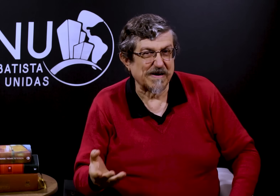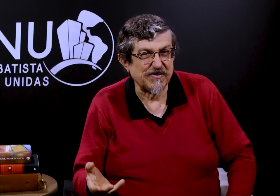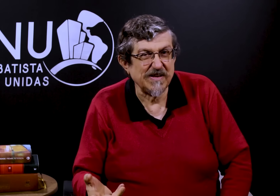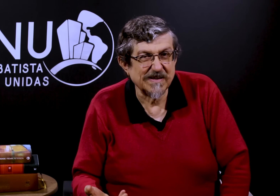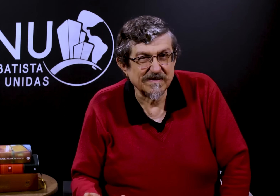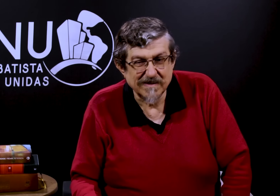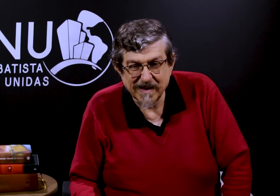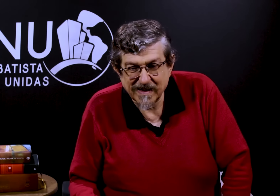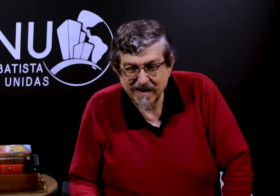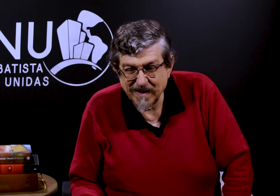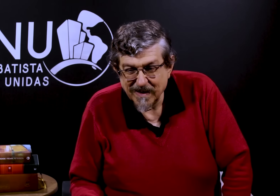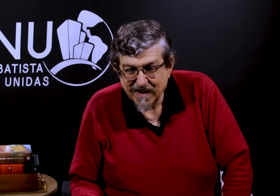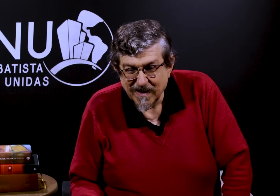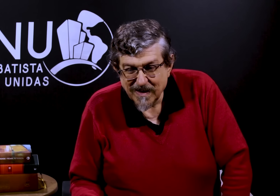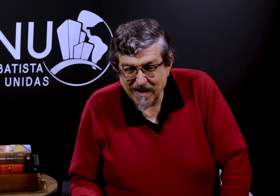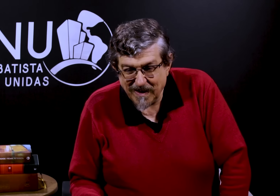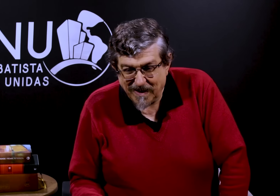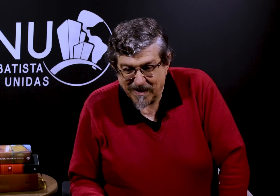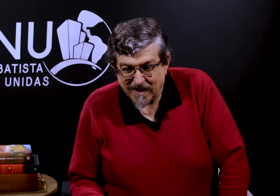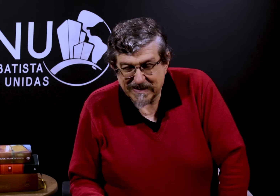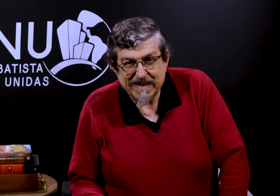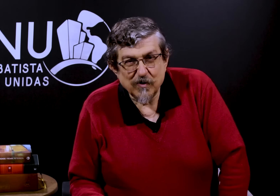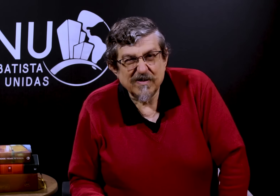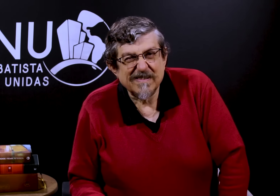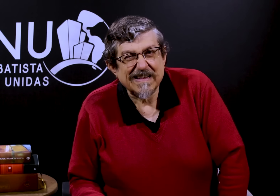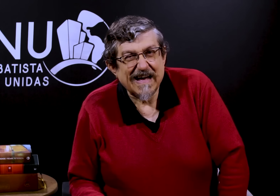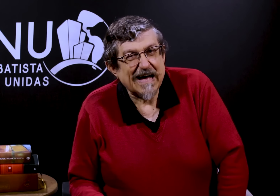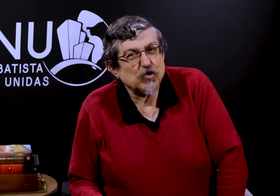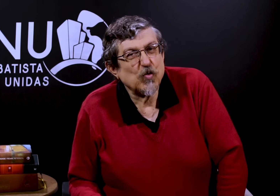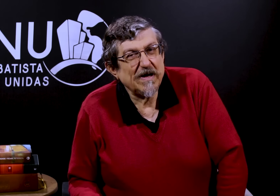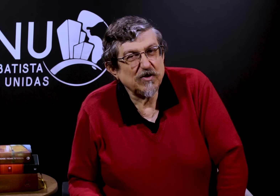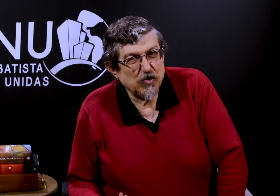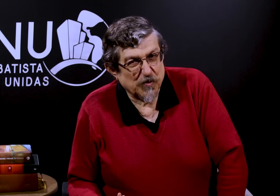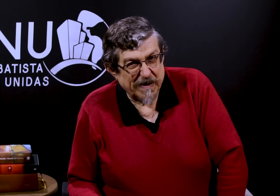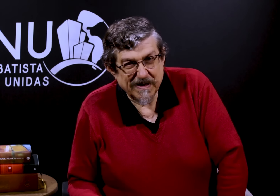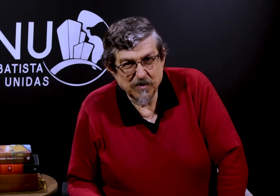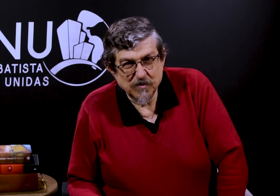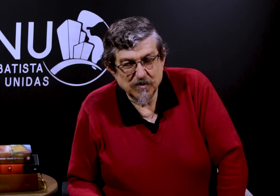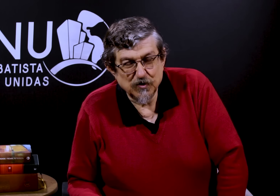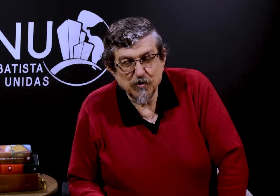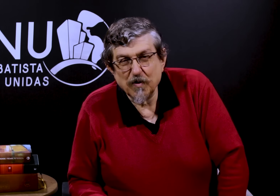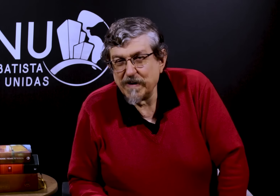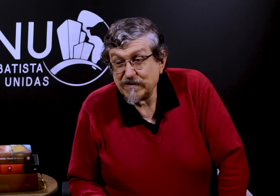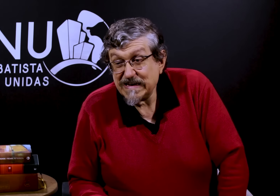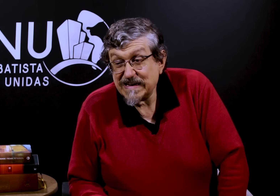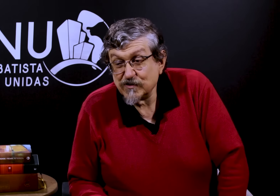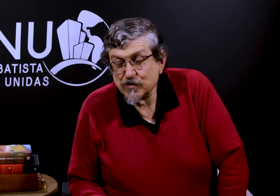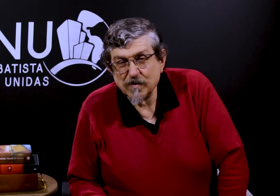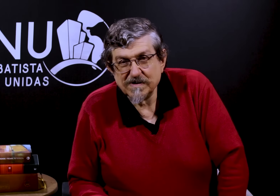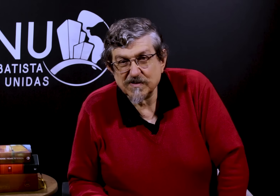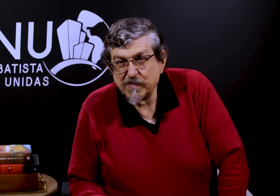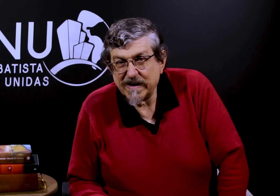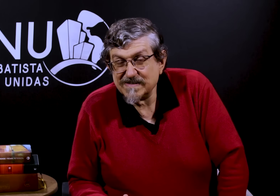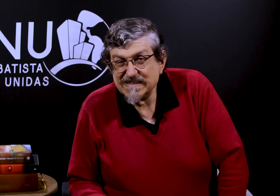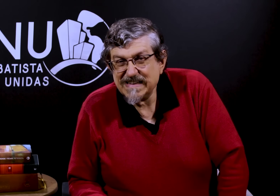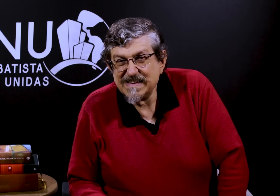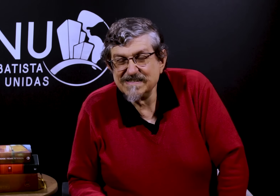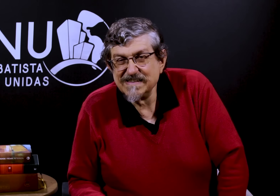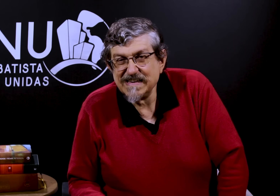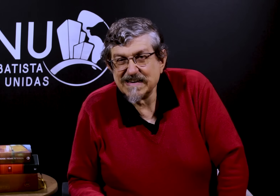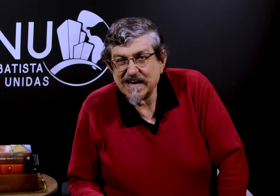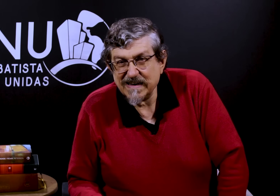não imagina, né, que Deus está atuando e operando no momento em que as coisas